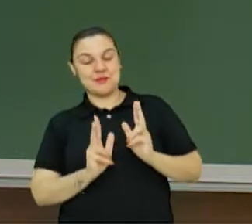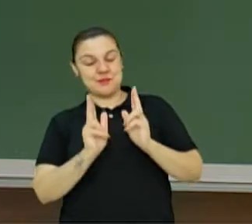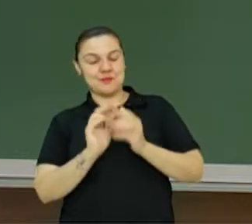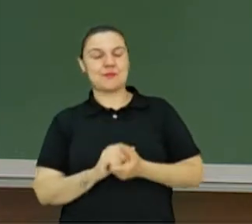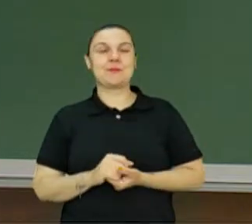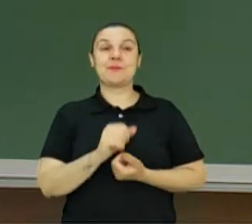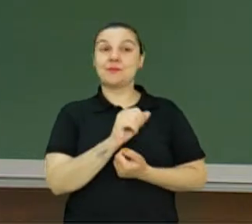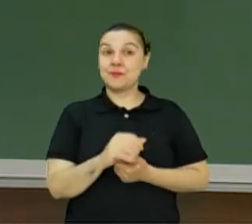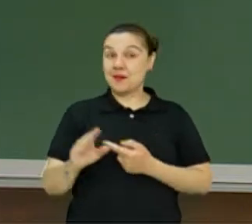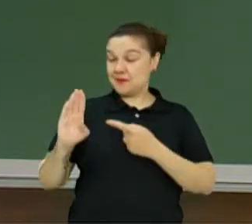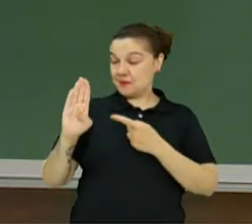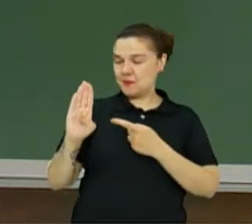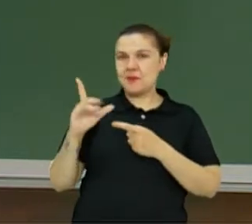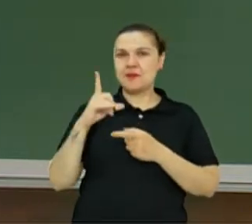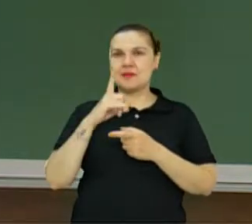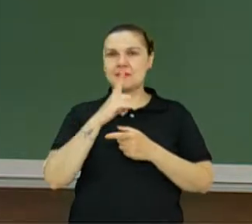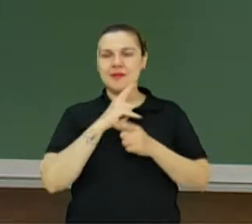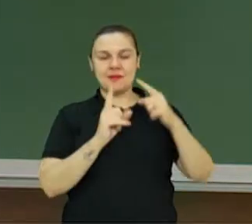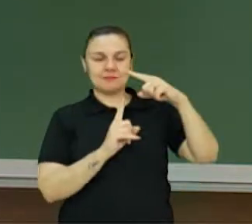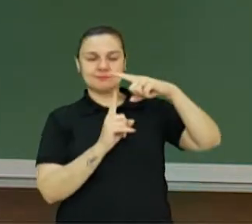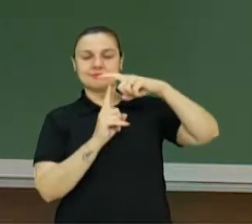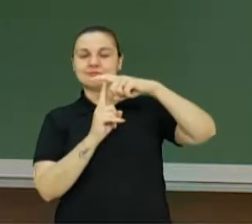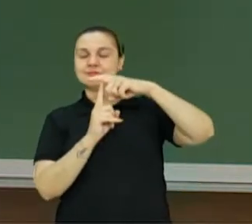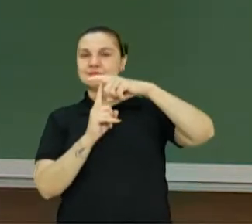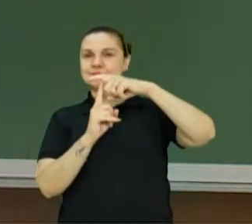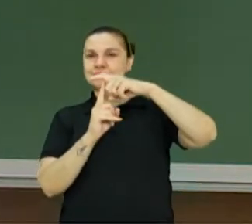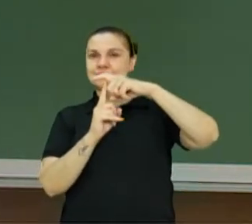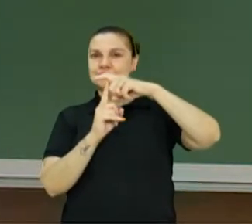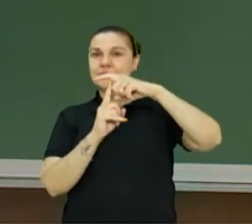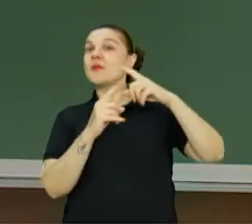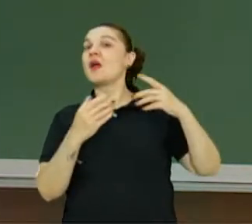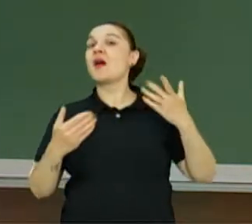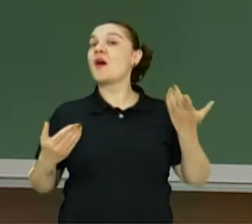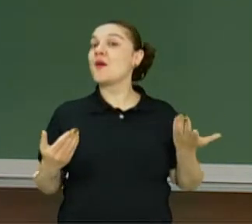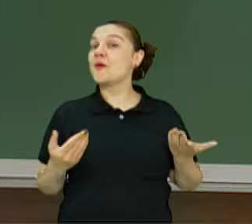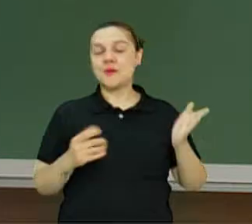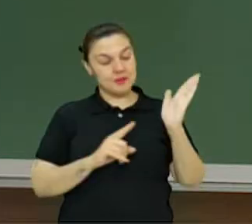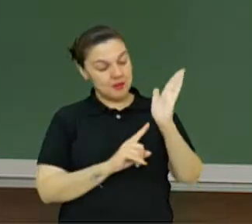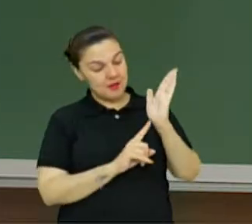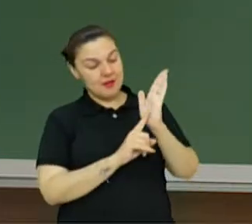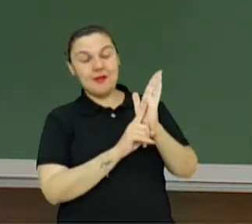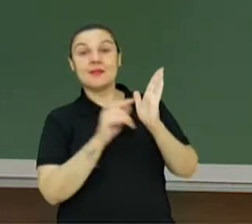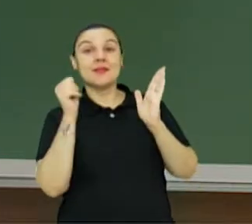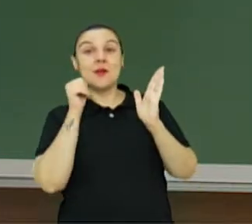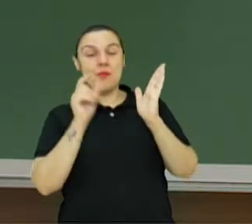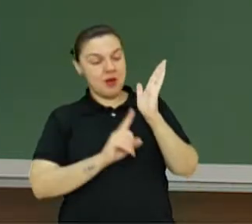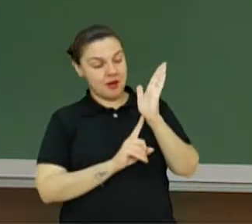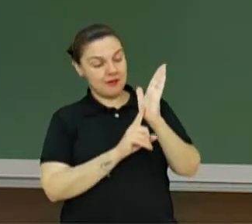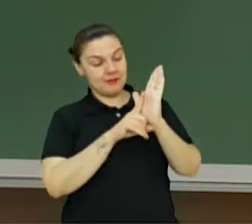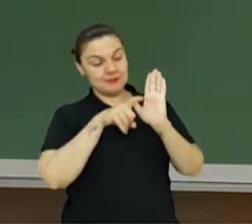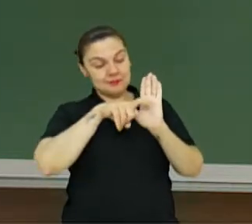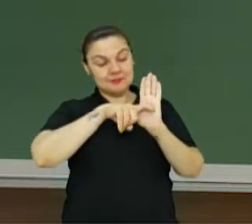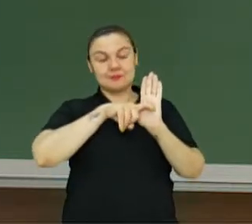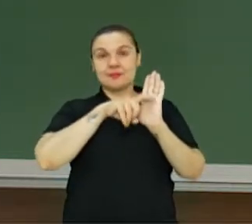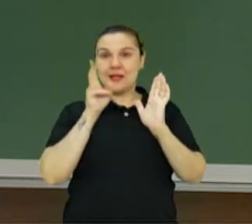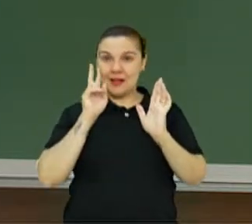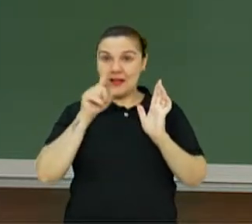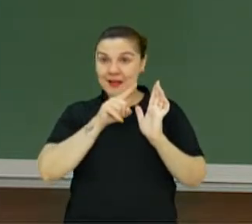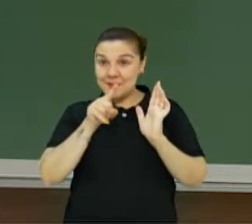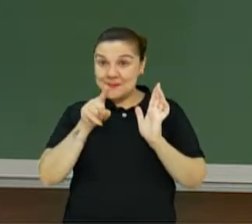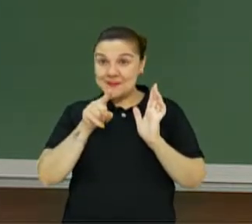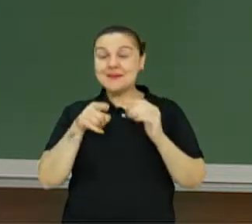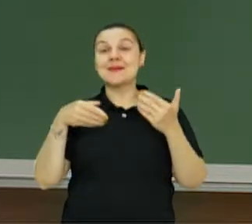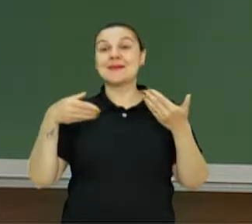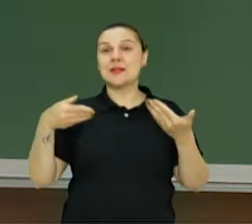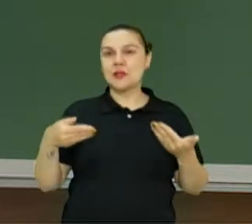Na letra B, a gente tinha esse dispositivo que parece um Tzinho, que é colocado lá no útero da mulher. Esse